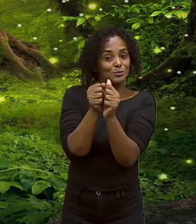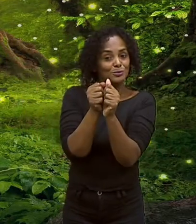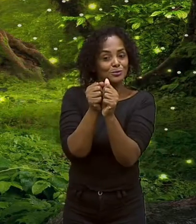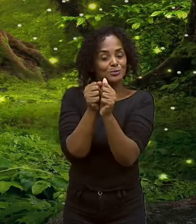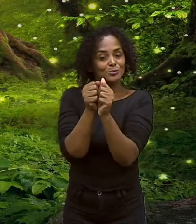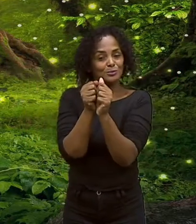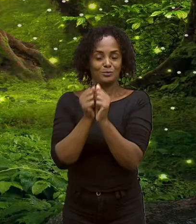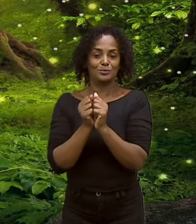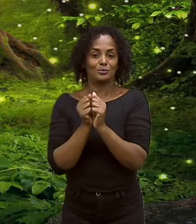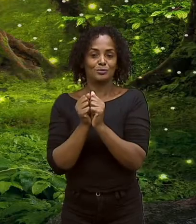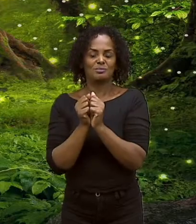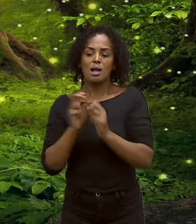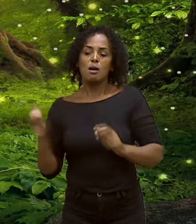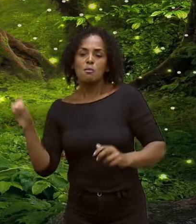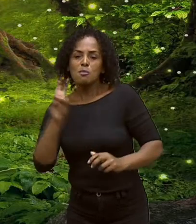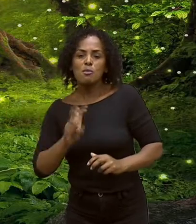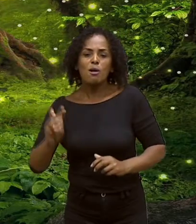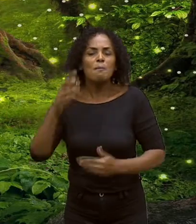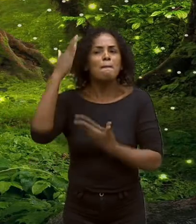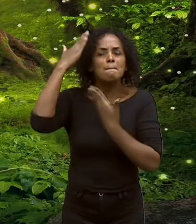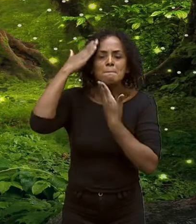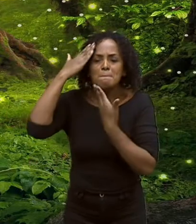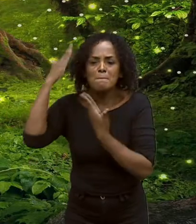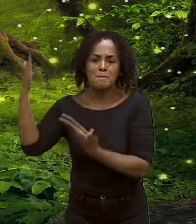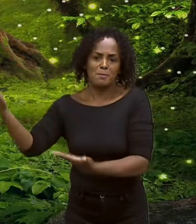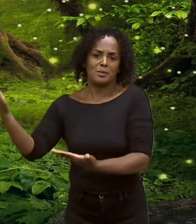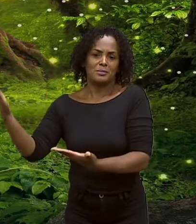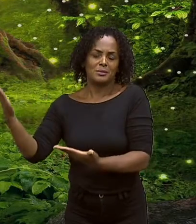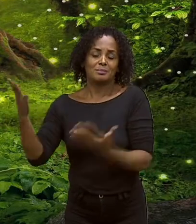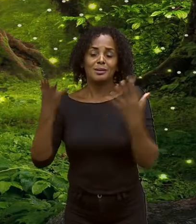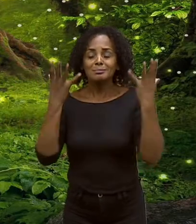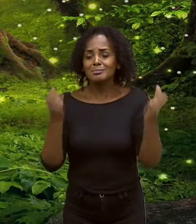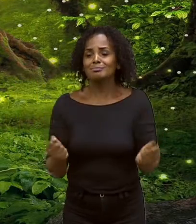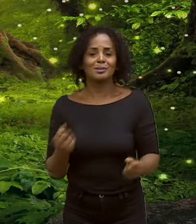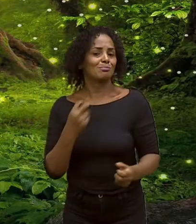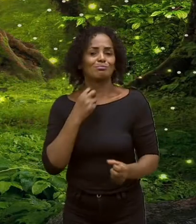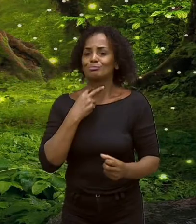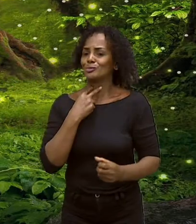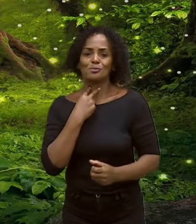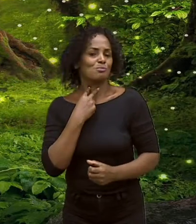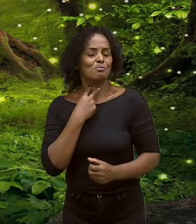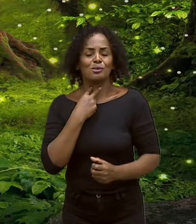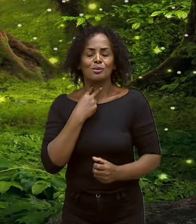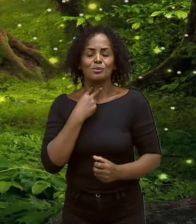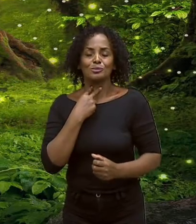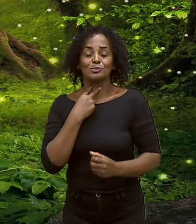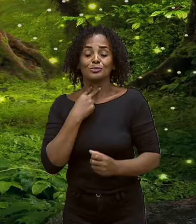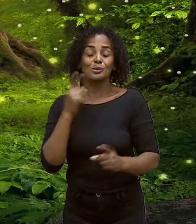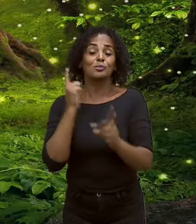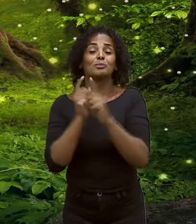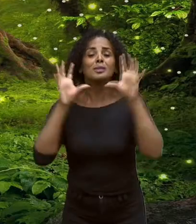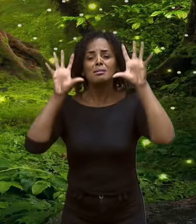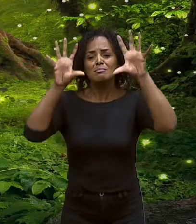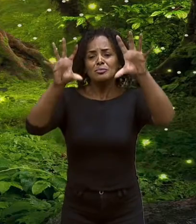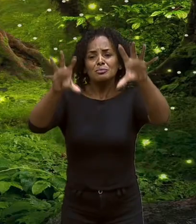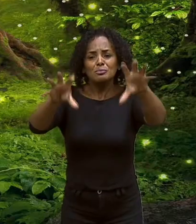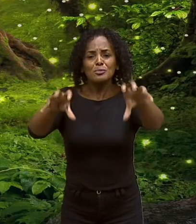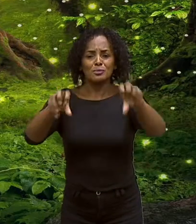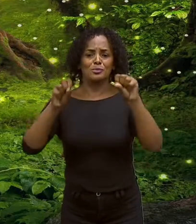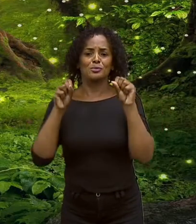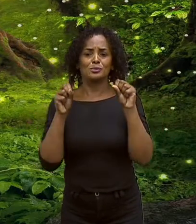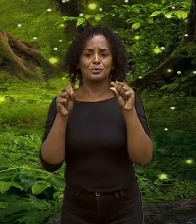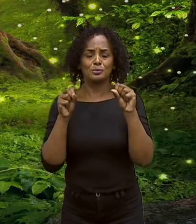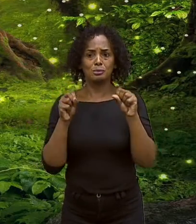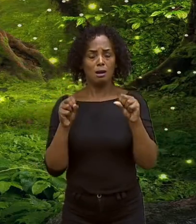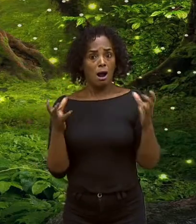"Agradeço muito, cobra, mas não posso aceitar. Já combinei com um grúfalo de comemorar."